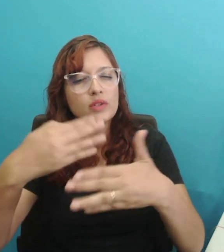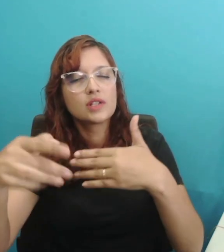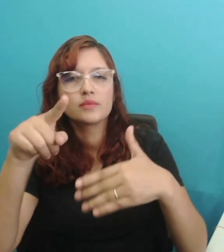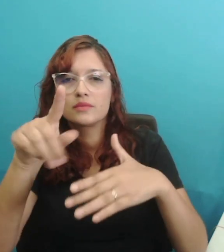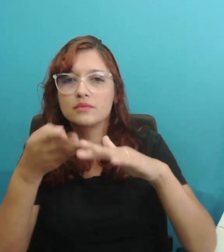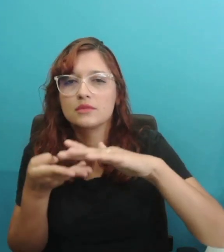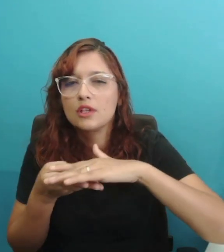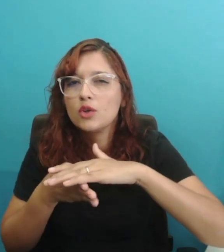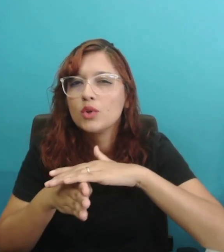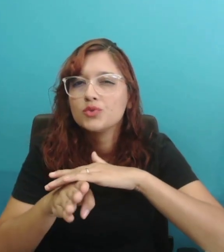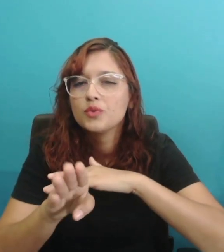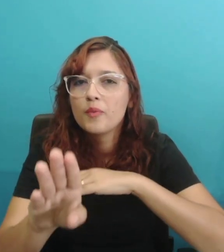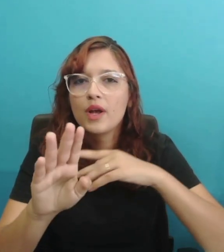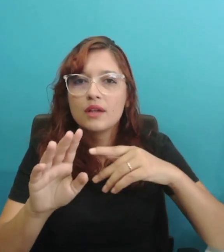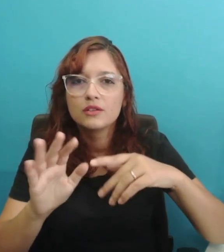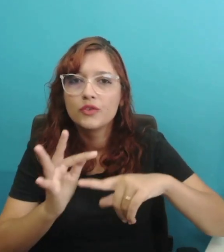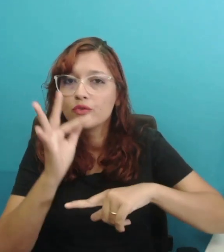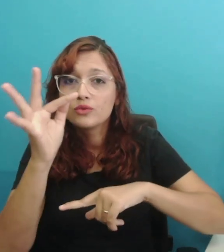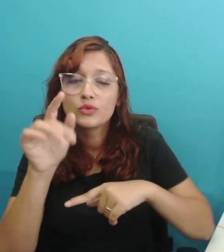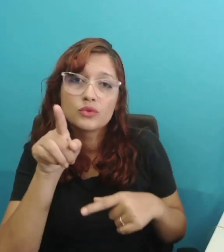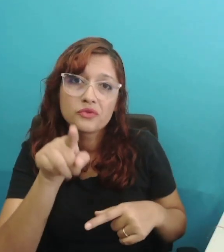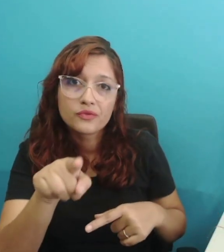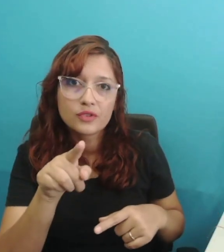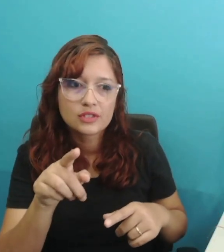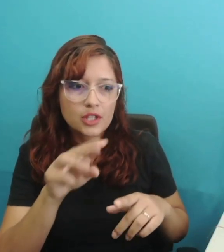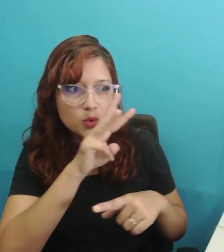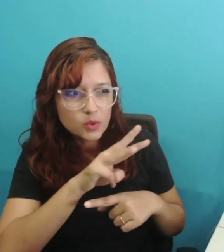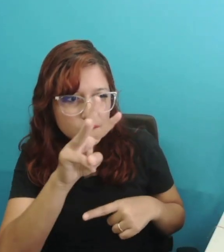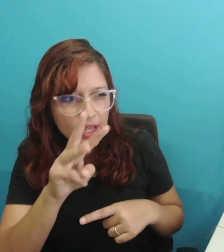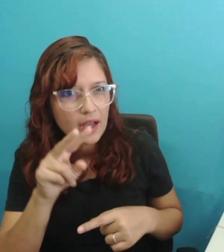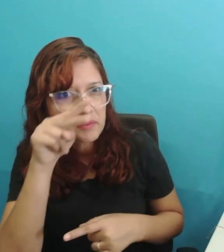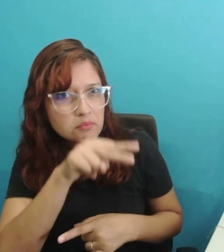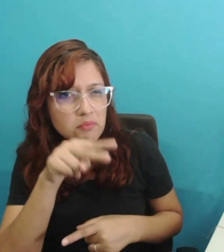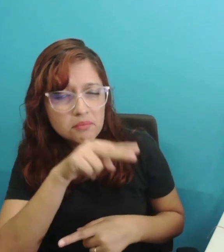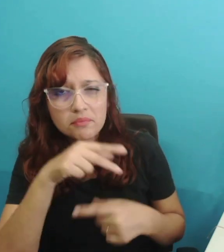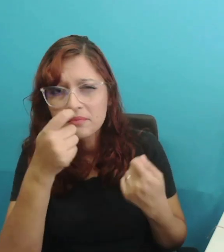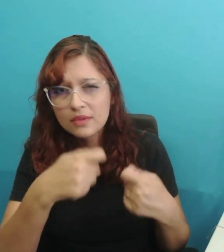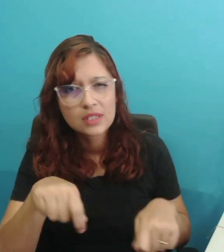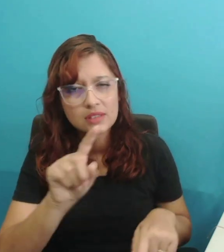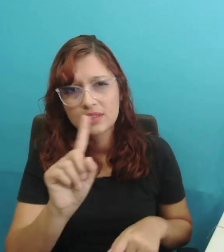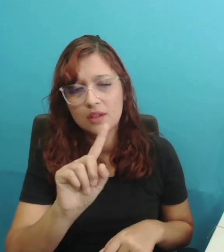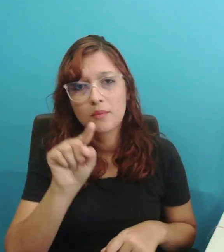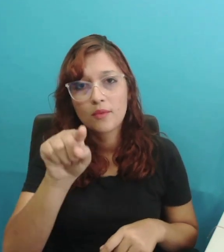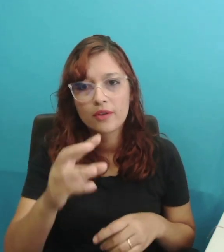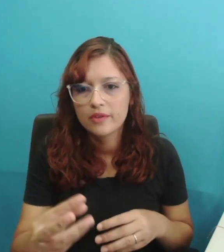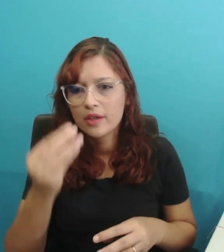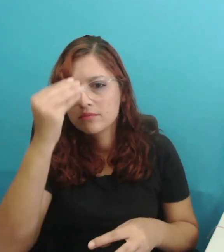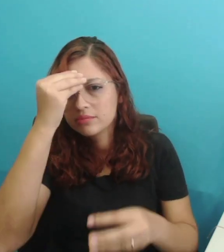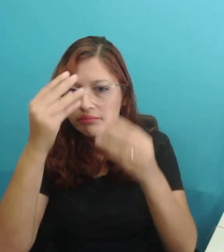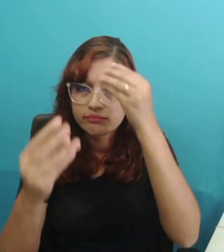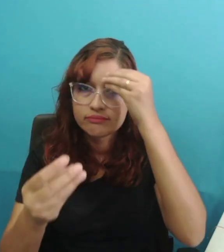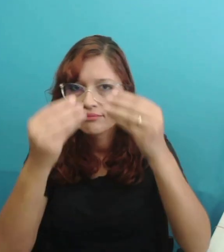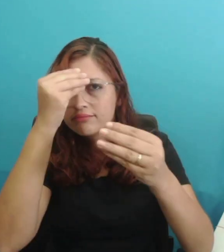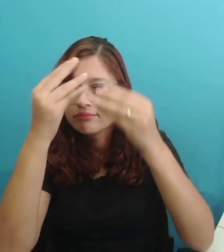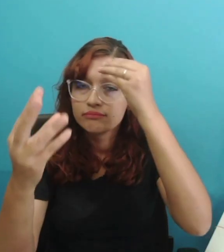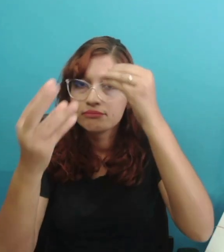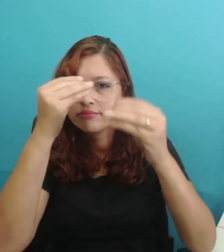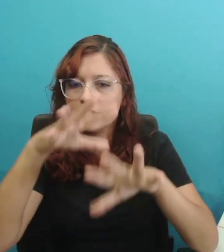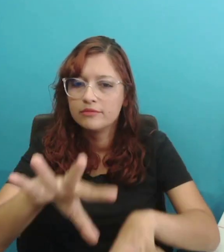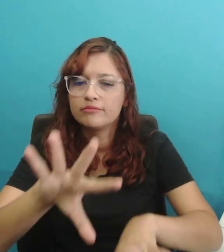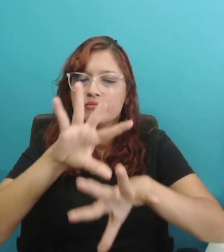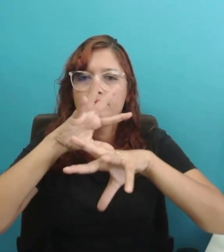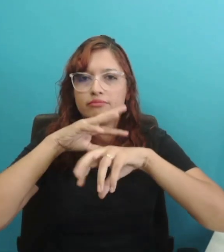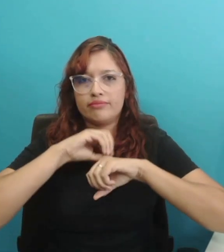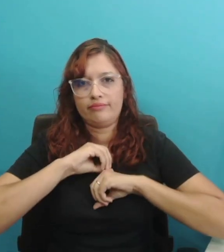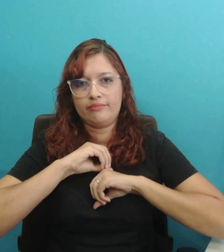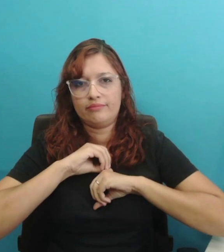vai te ajudar a se habituar com a língua. E com o tempo você nem vai mais precisar olhar o site,